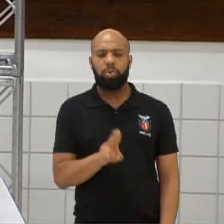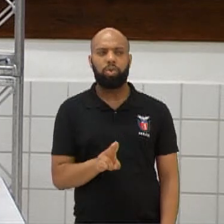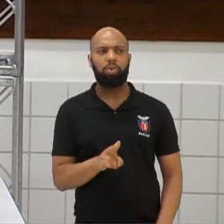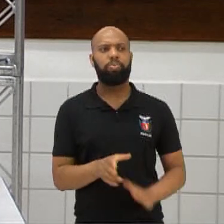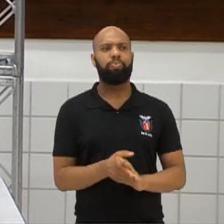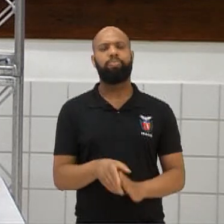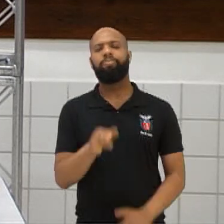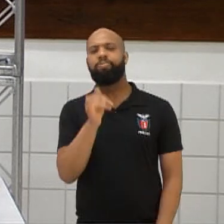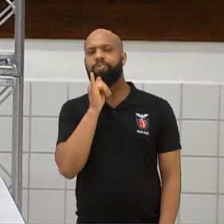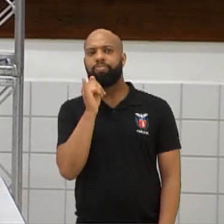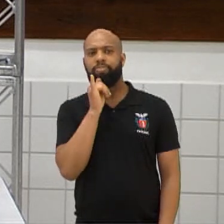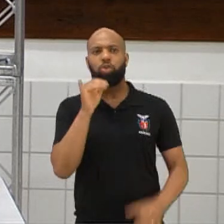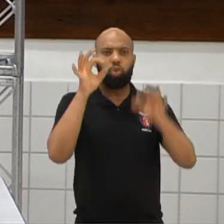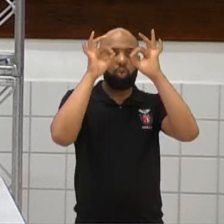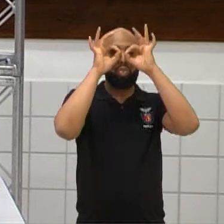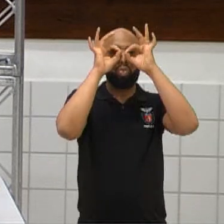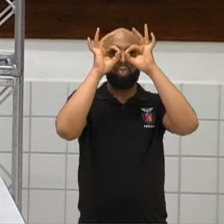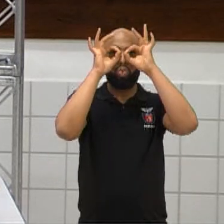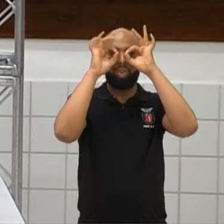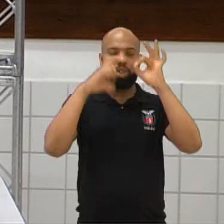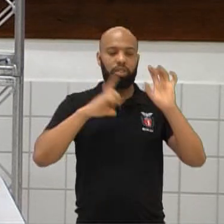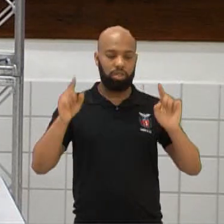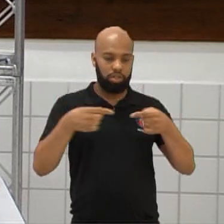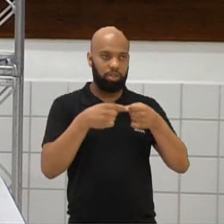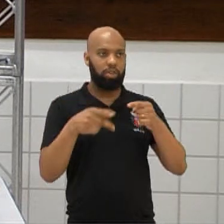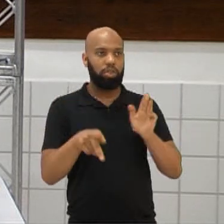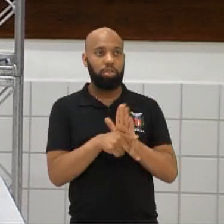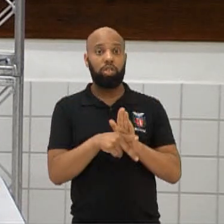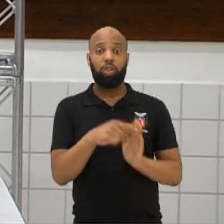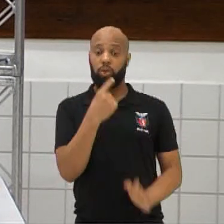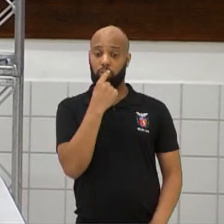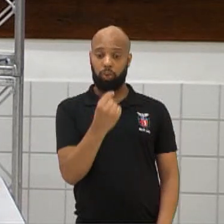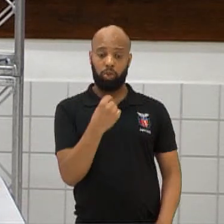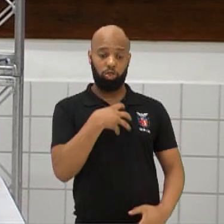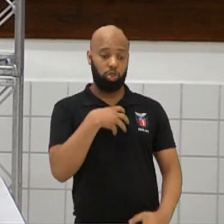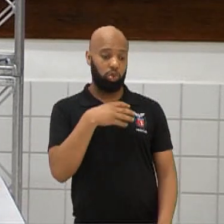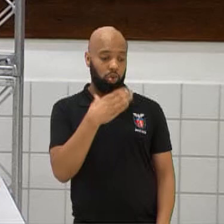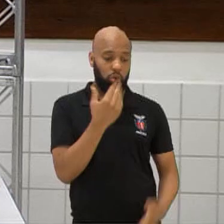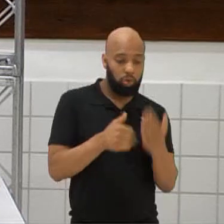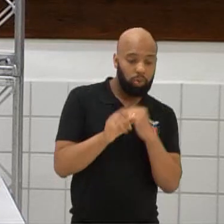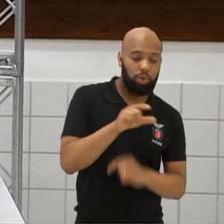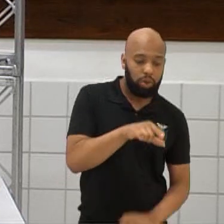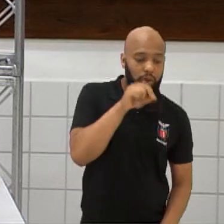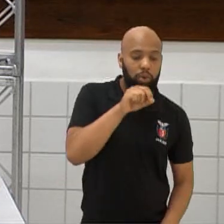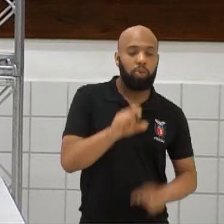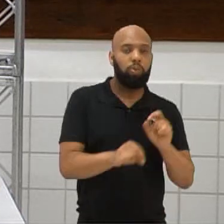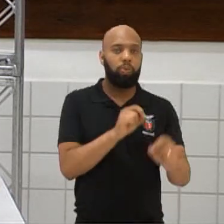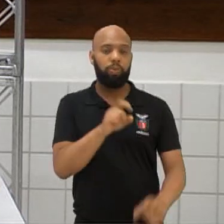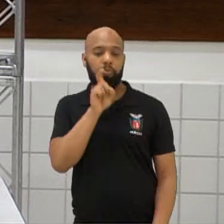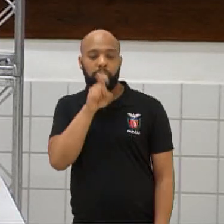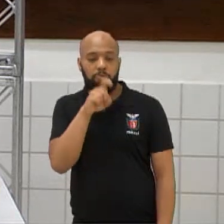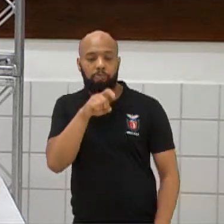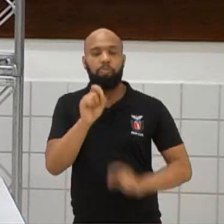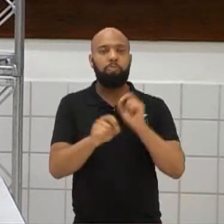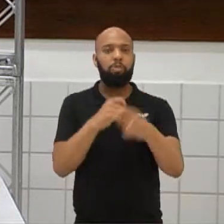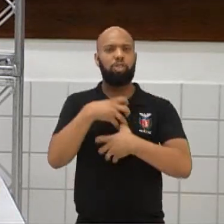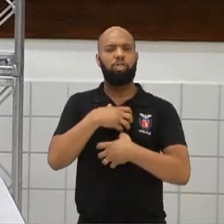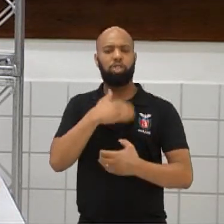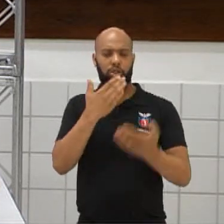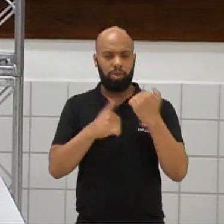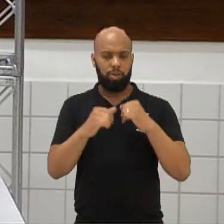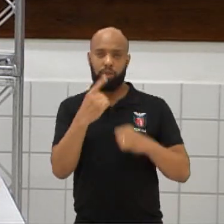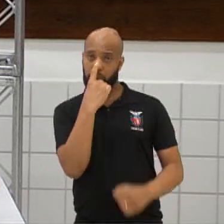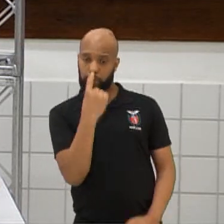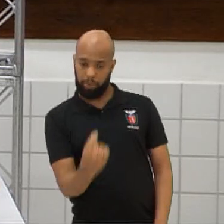Por exemplo, a coruja, de acordo com o bico, qual é o hábito alimentar dela? O papagaio, qual é o hábito alimentar? E o